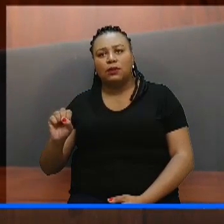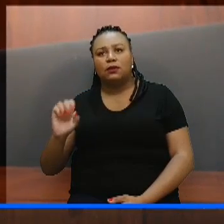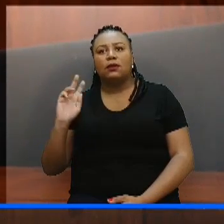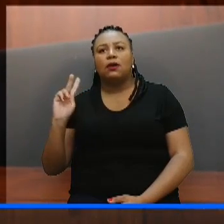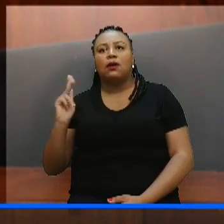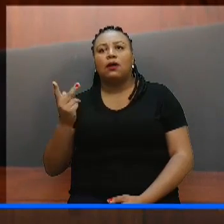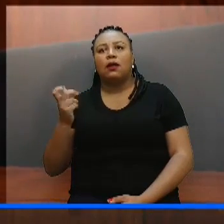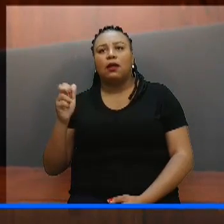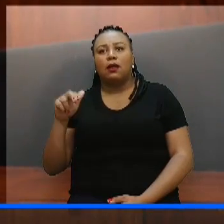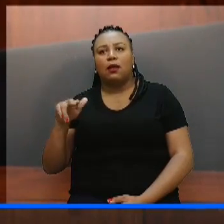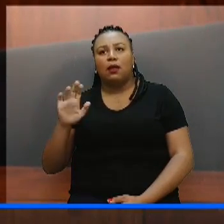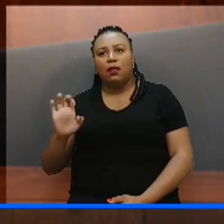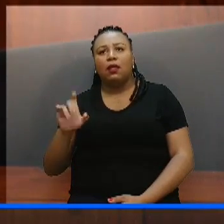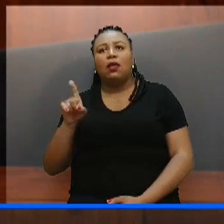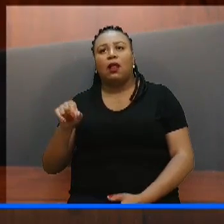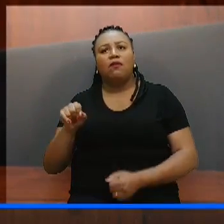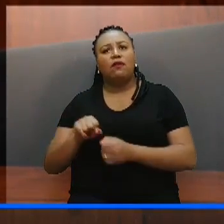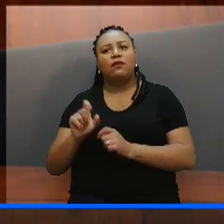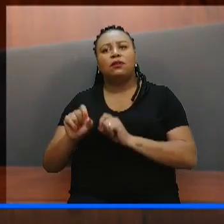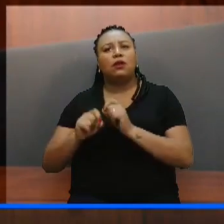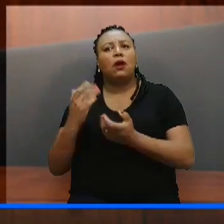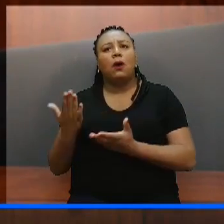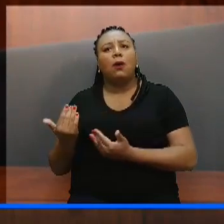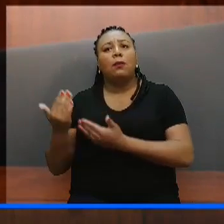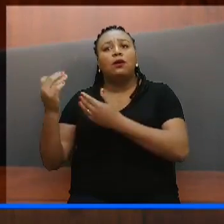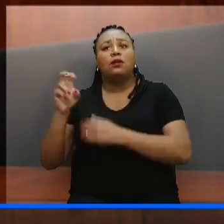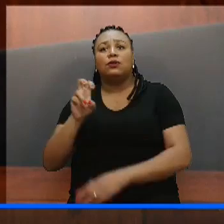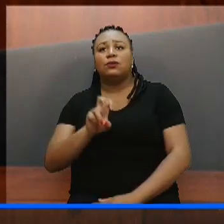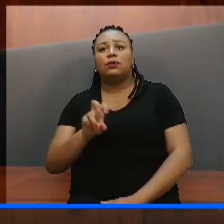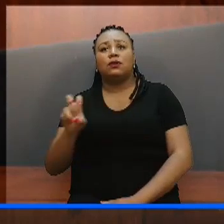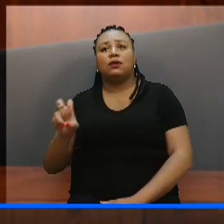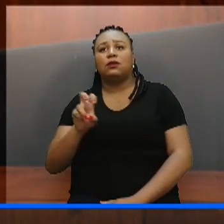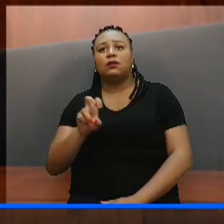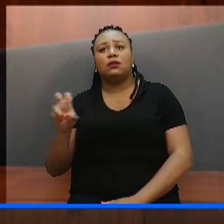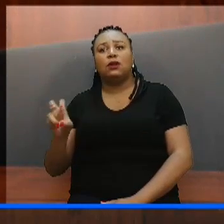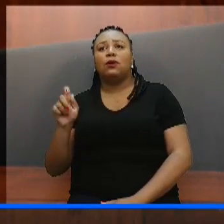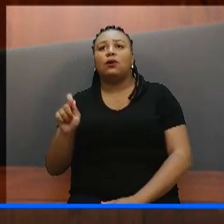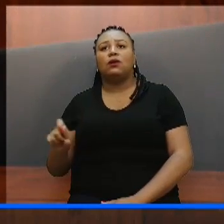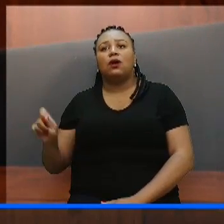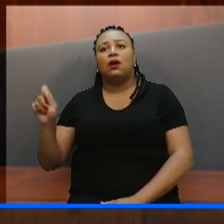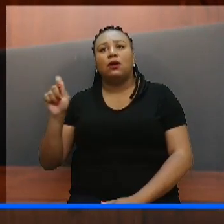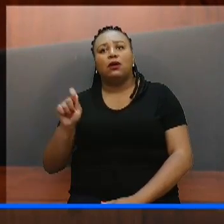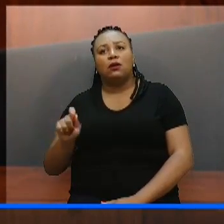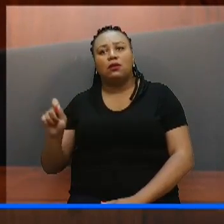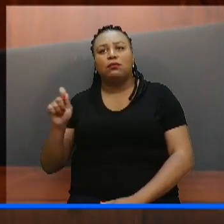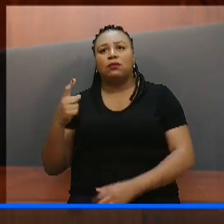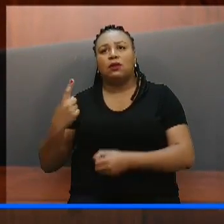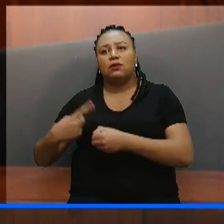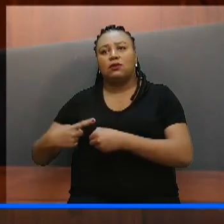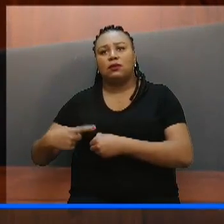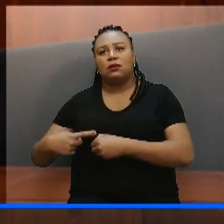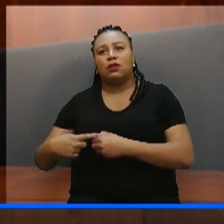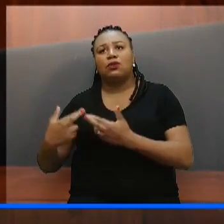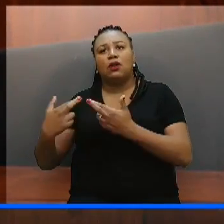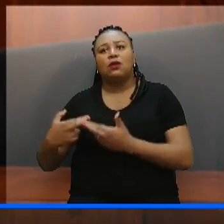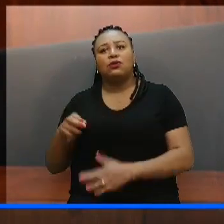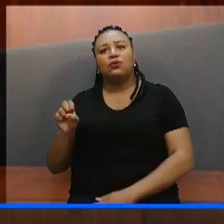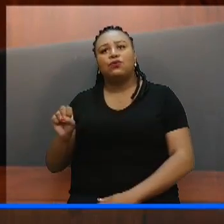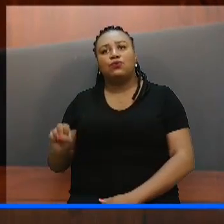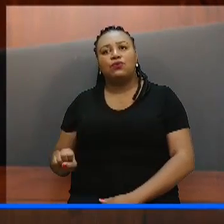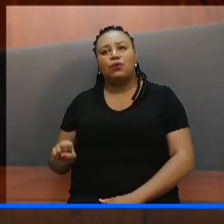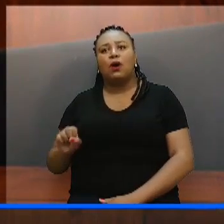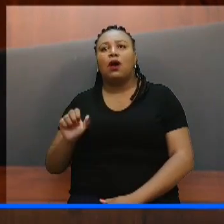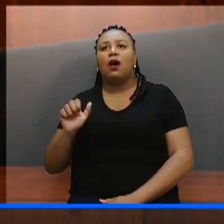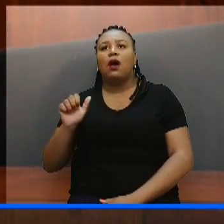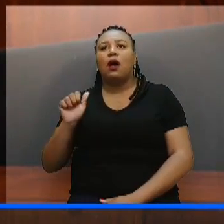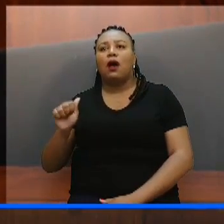fará homenagem aos 55 anos da associação dos municípios da zona sul à zona